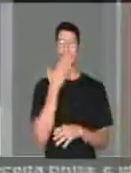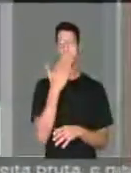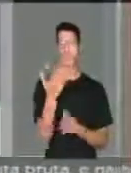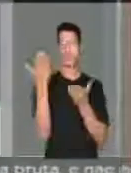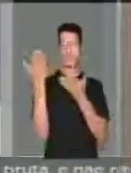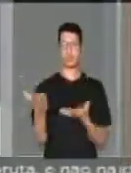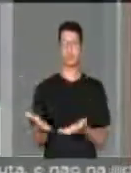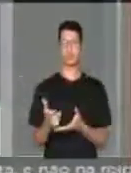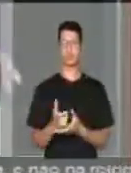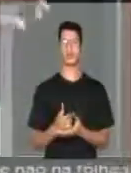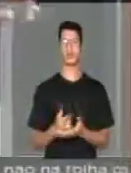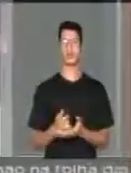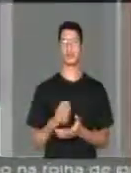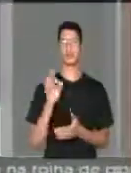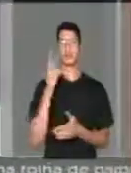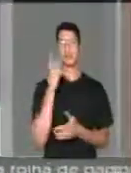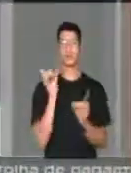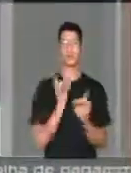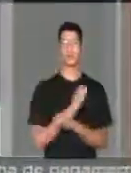Vossa Excelência, só para...